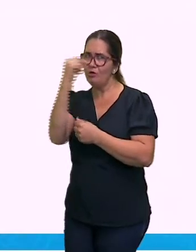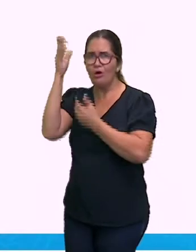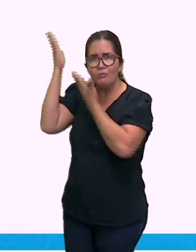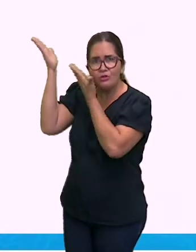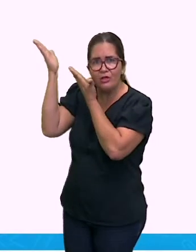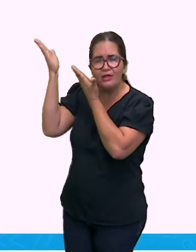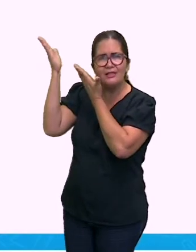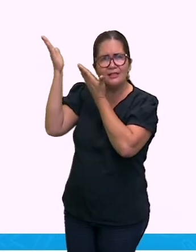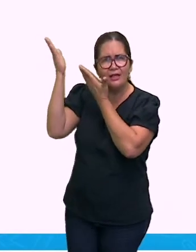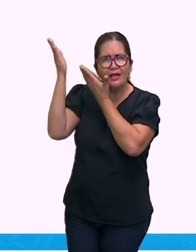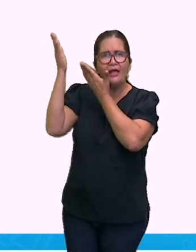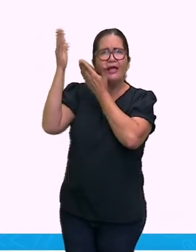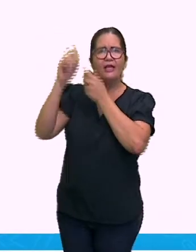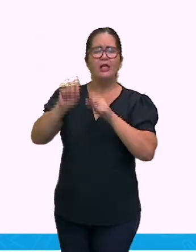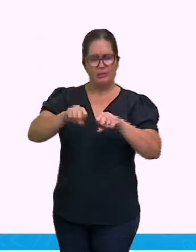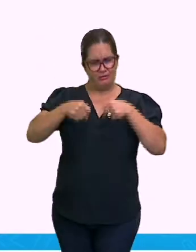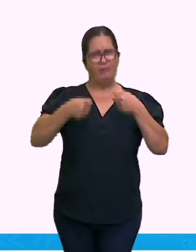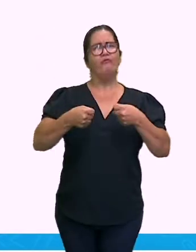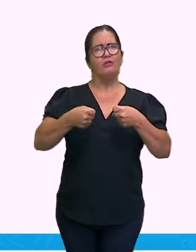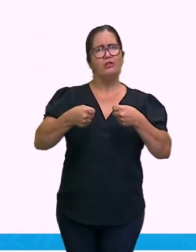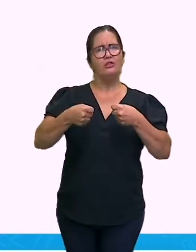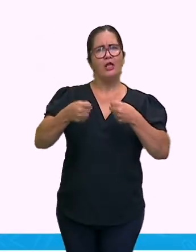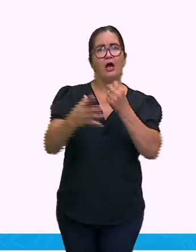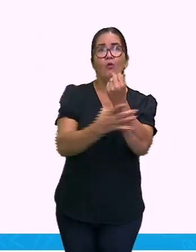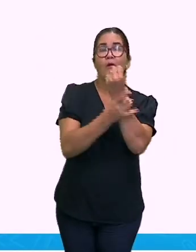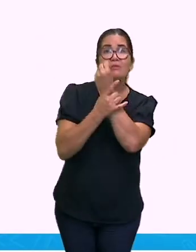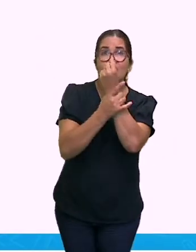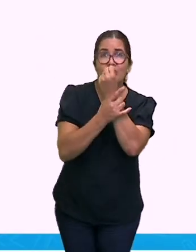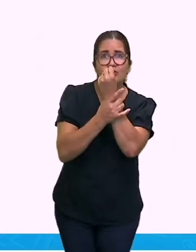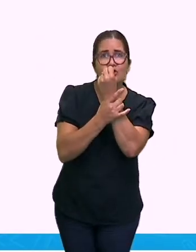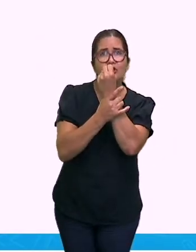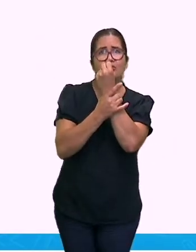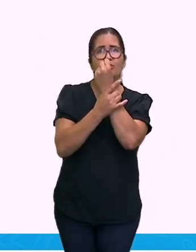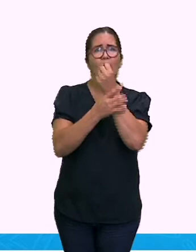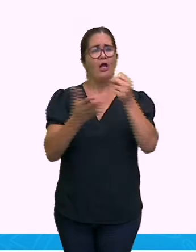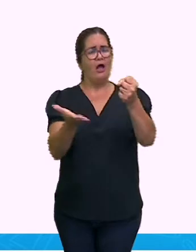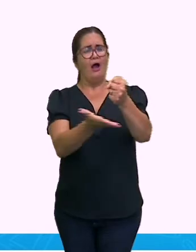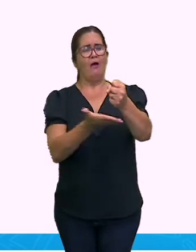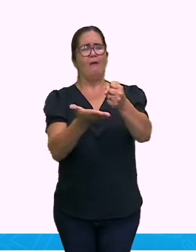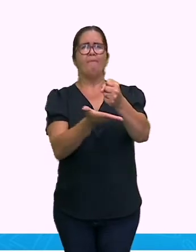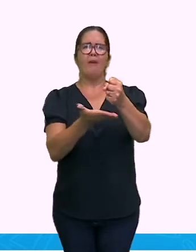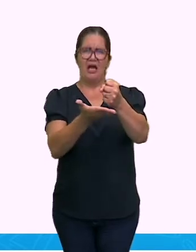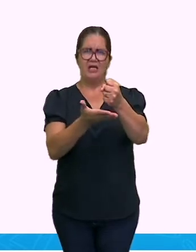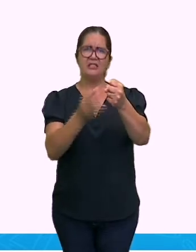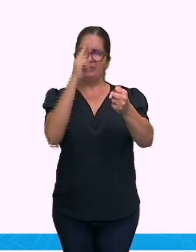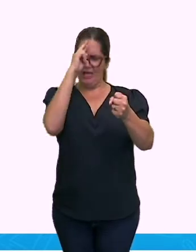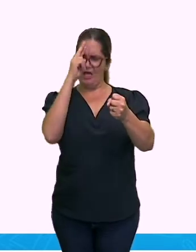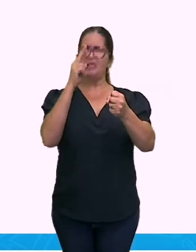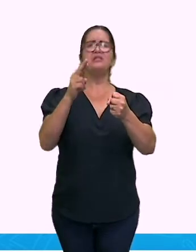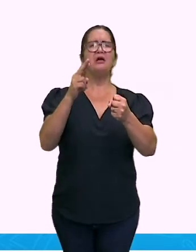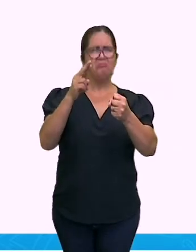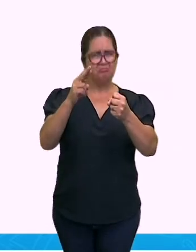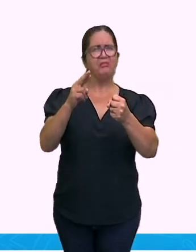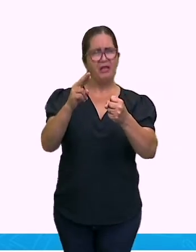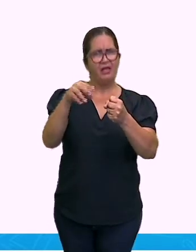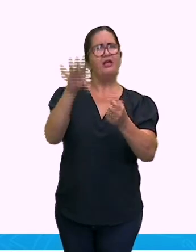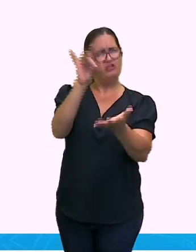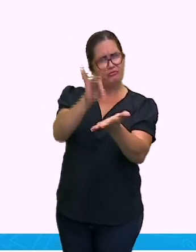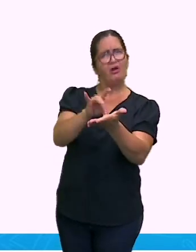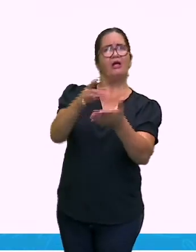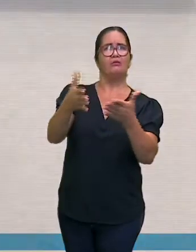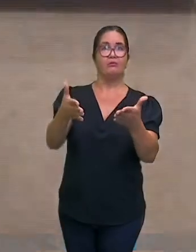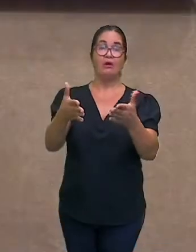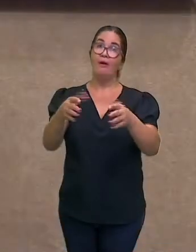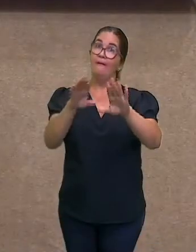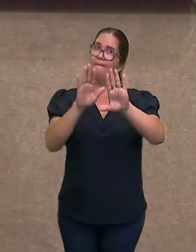absolutismo como base na razão. Ele defendia o poder absoluto do Estado, mas não necessariamente o